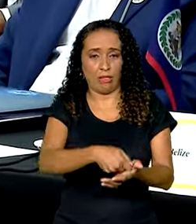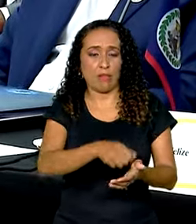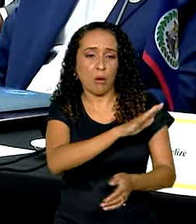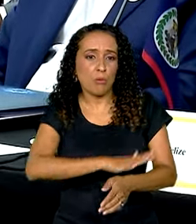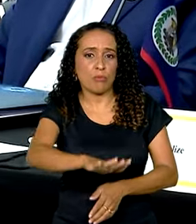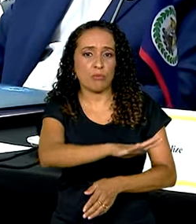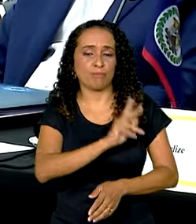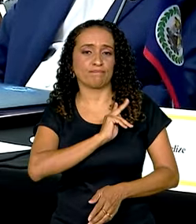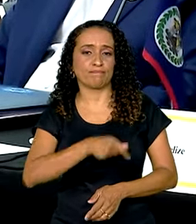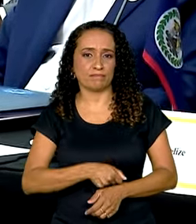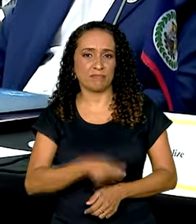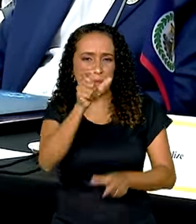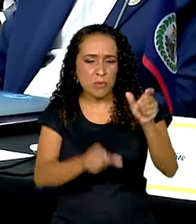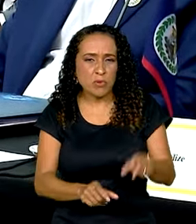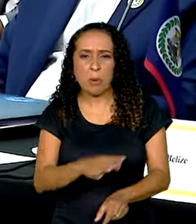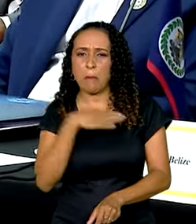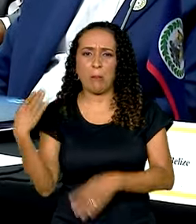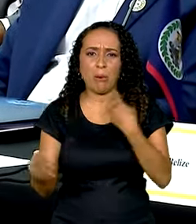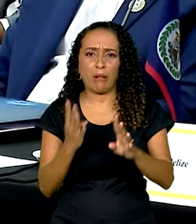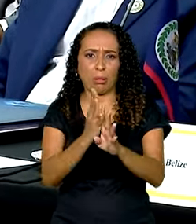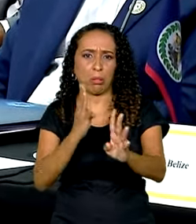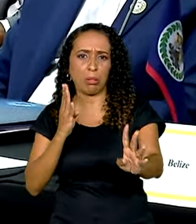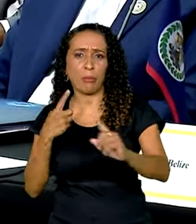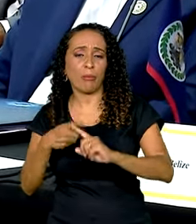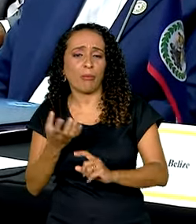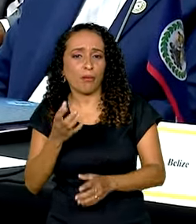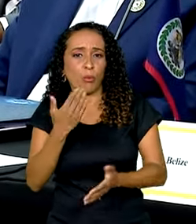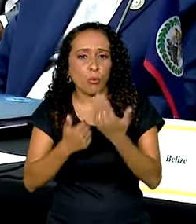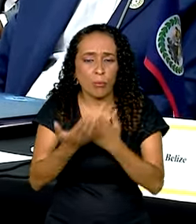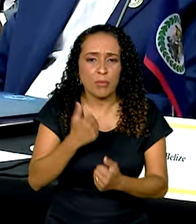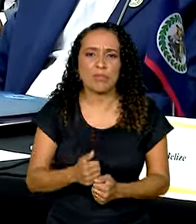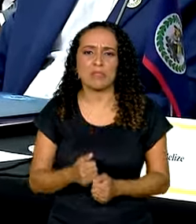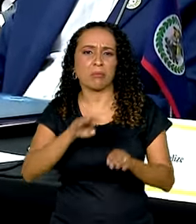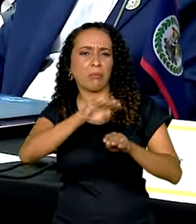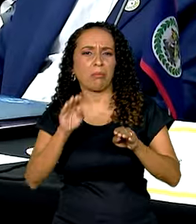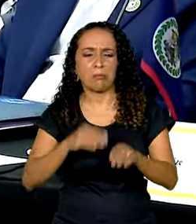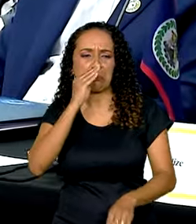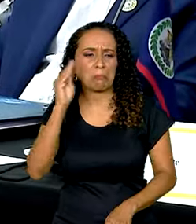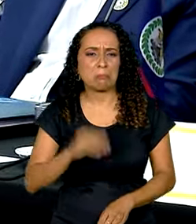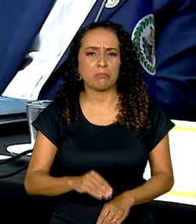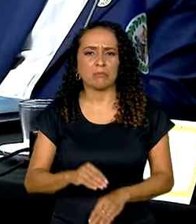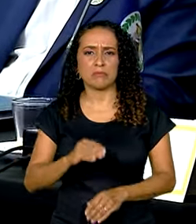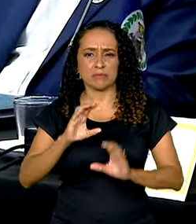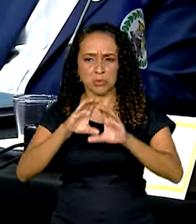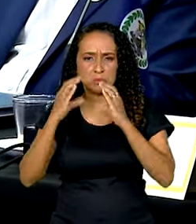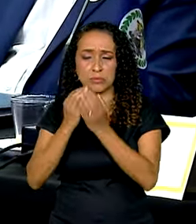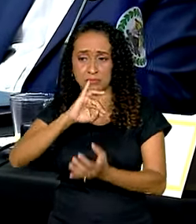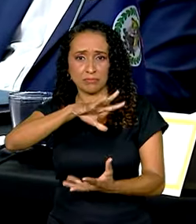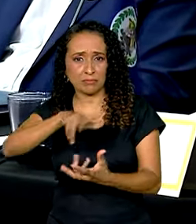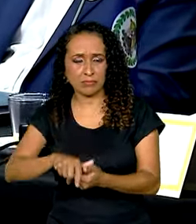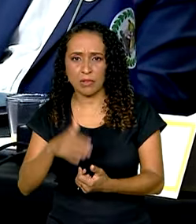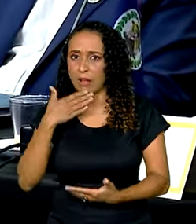estão morrendo na fila para obter comida. A indiferença da comunidade internacional